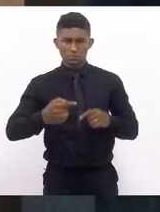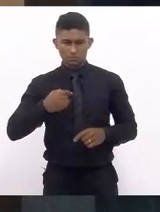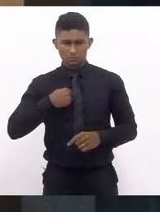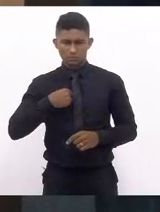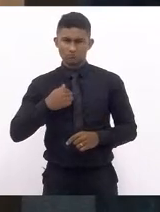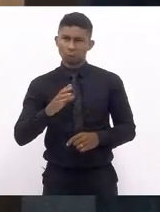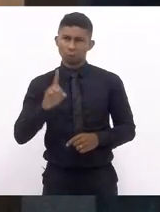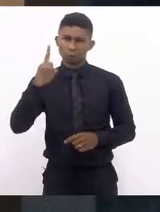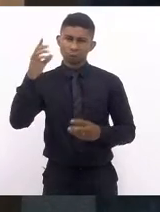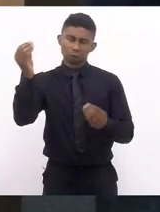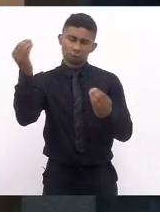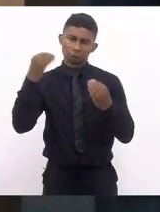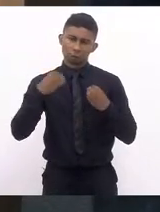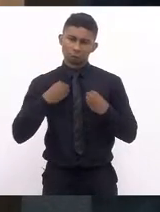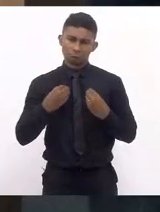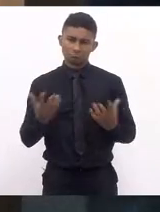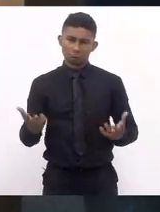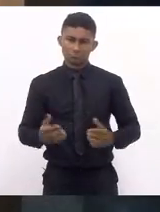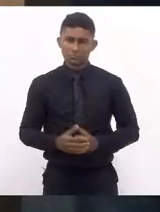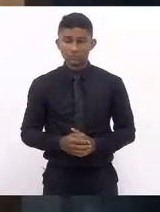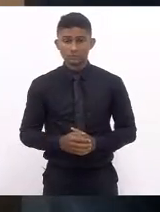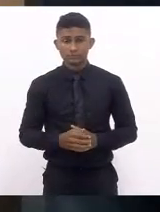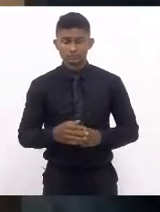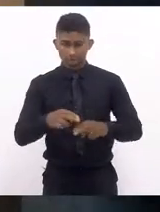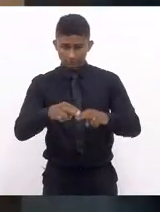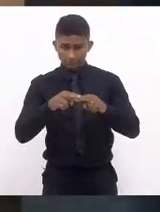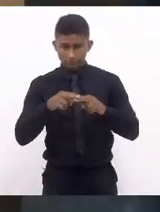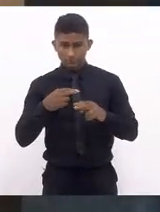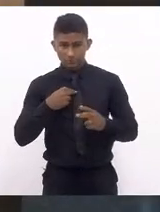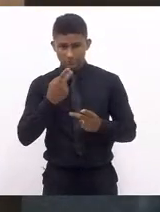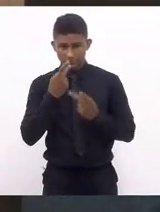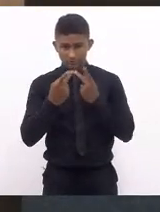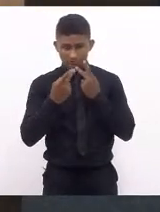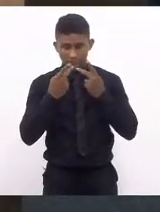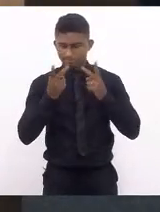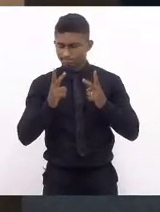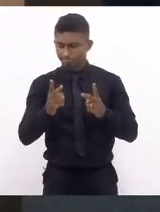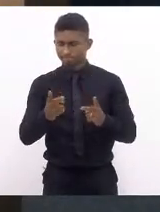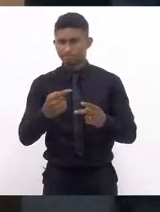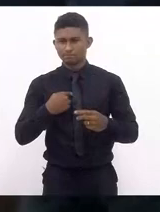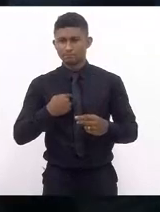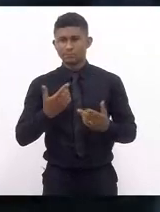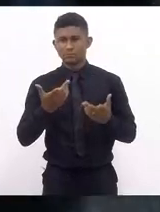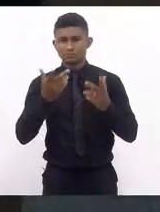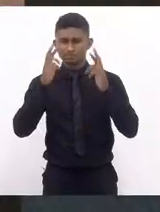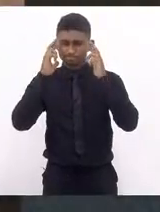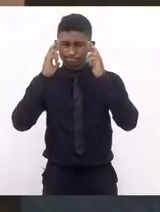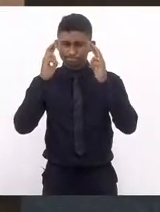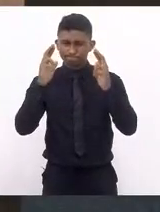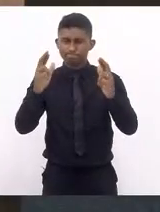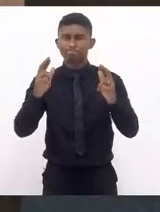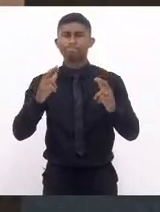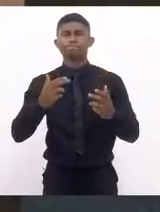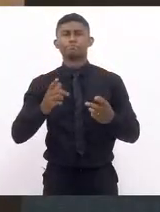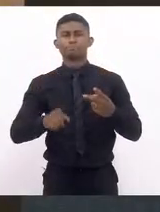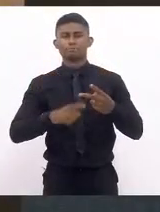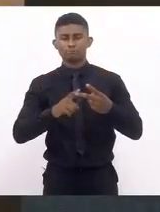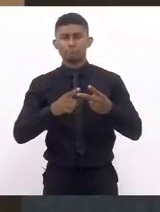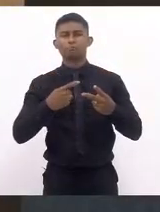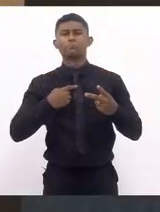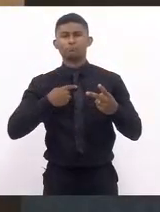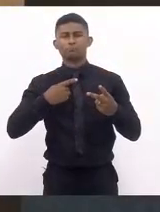mandato foi Deus que me deu e por isso eu falo constantemente aqui o meu respeito o meu comprometimento na minhas